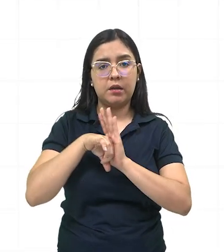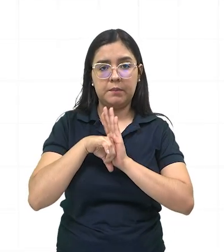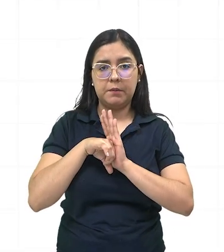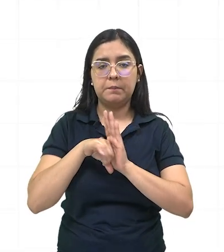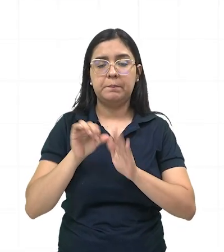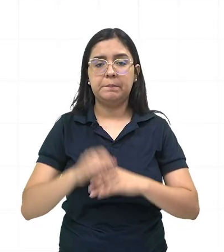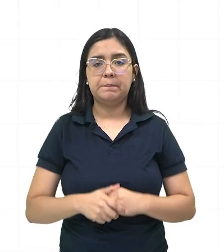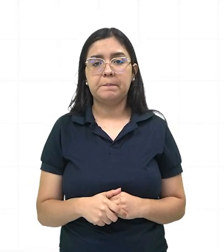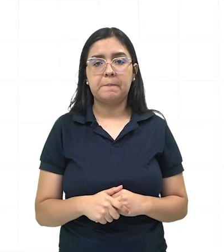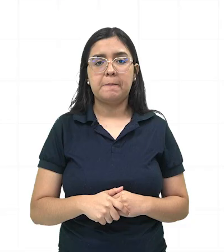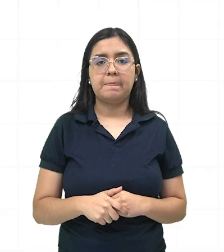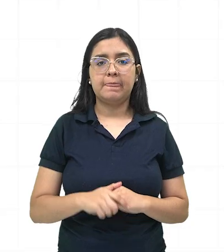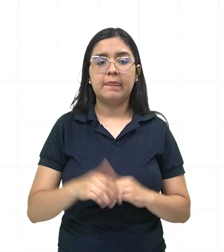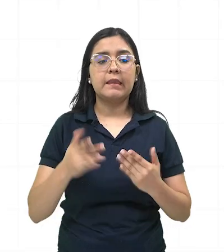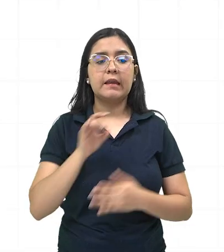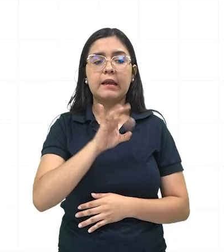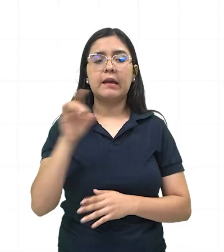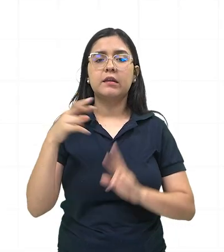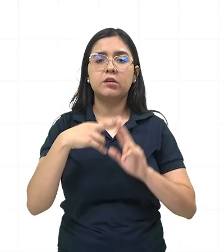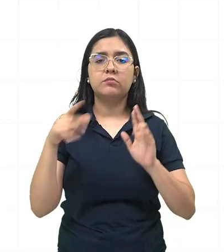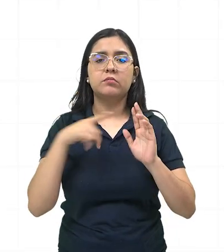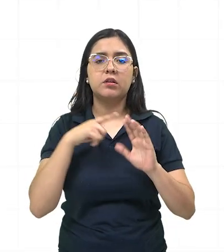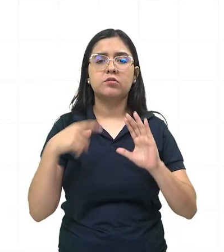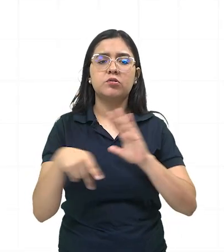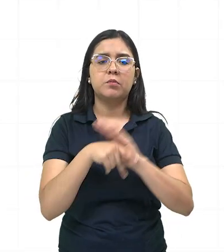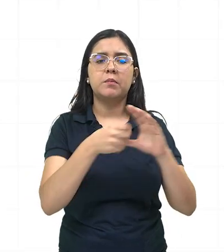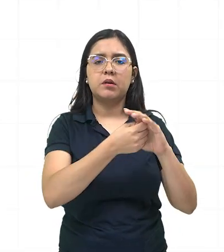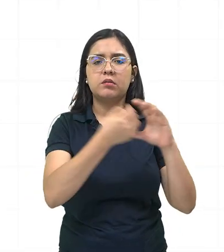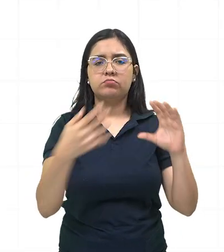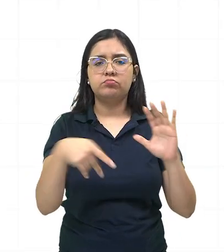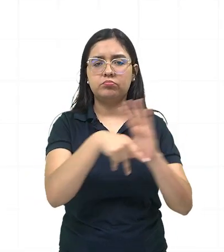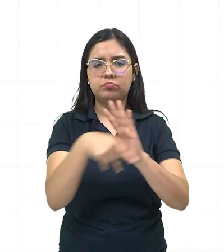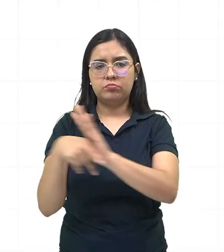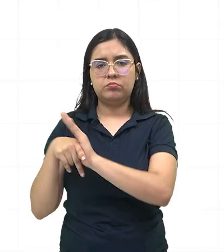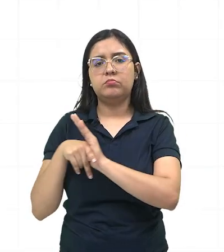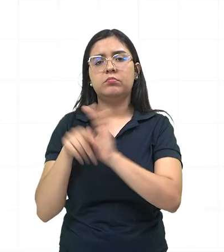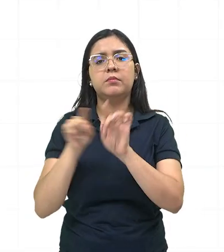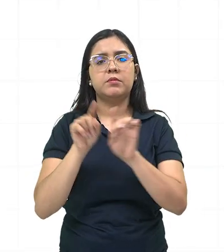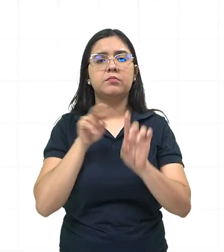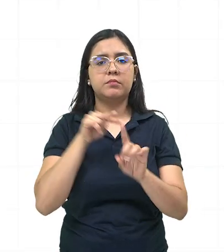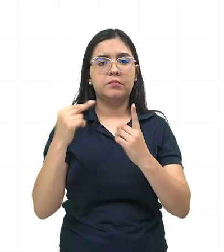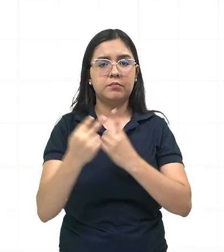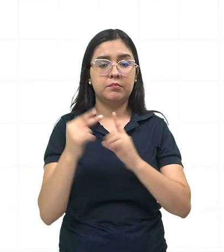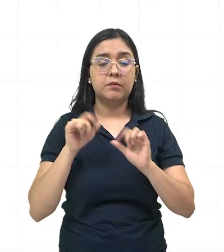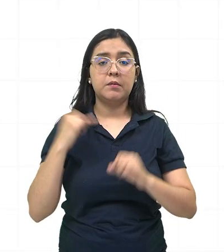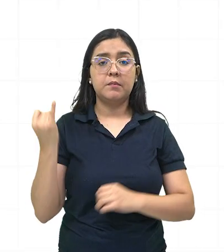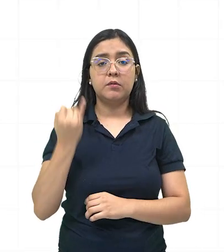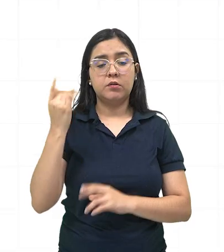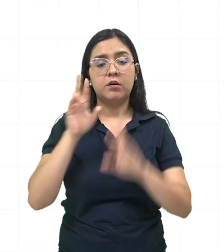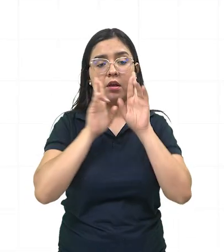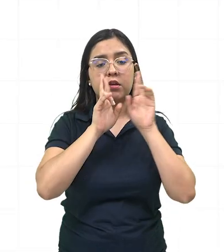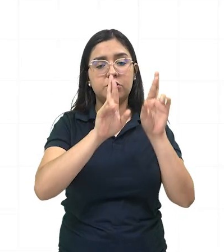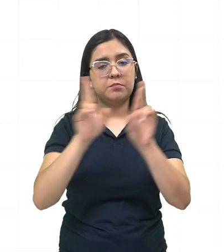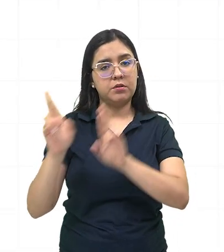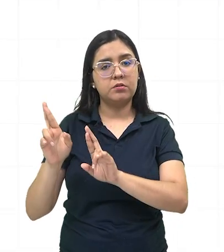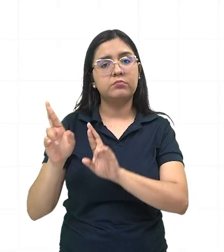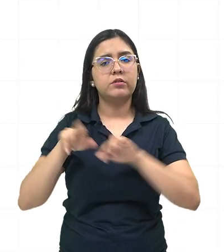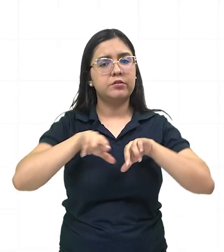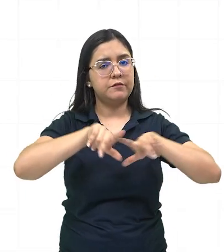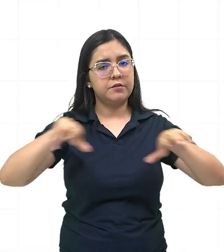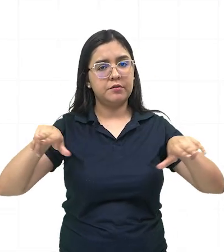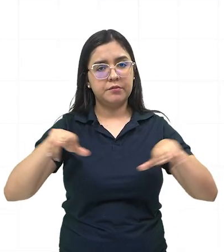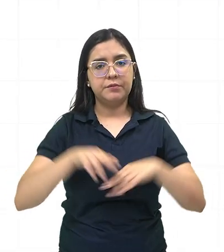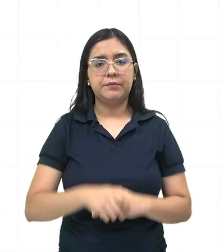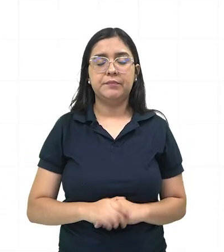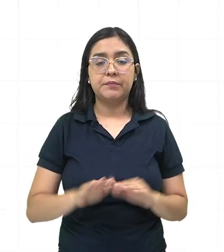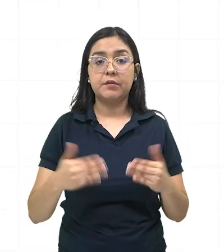né? Cada religião tem suas particularidades e maneiras de ver o mundo, e é importante respeitarmos essa